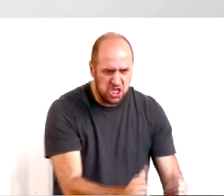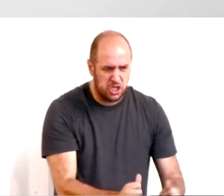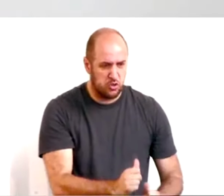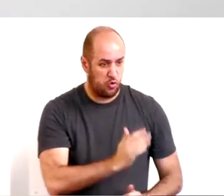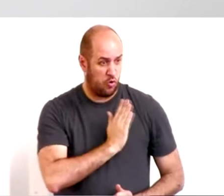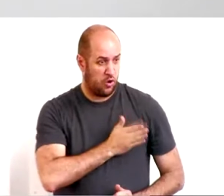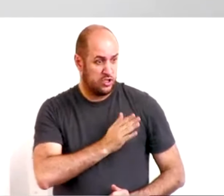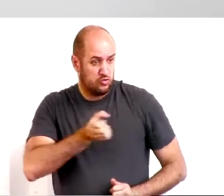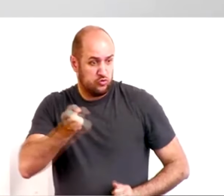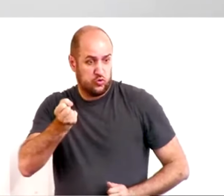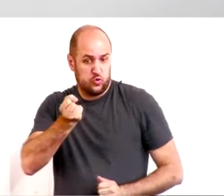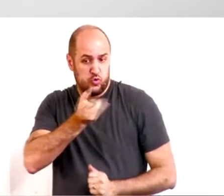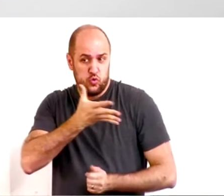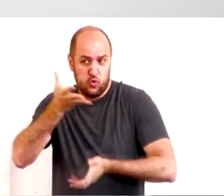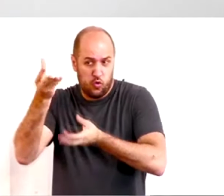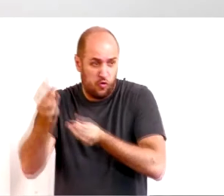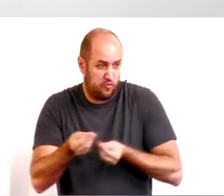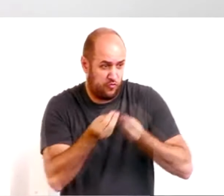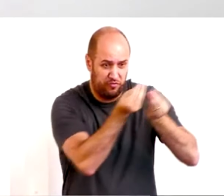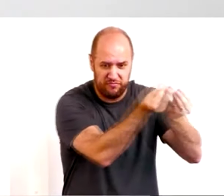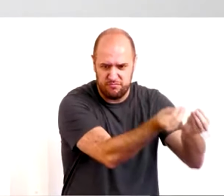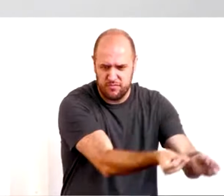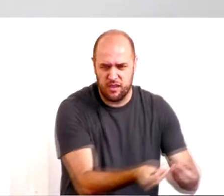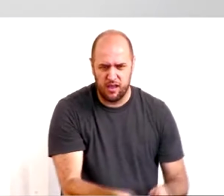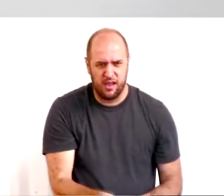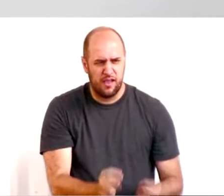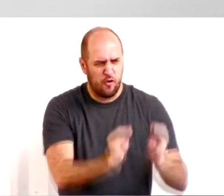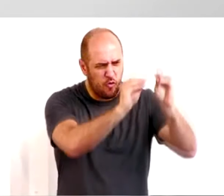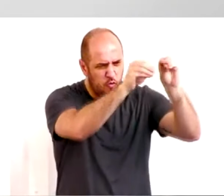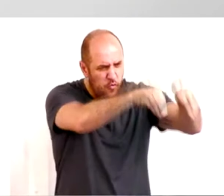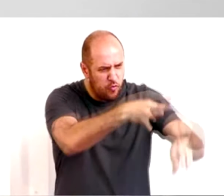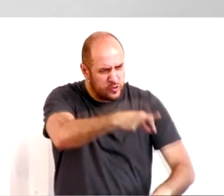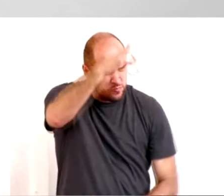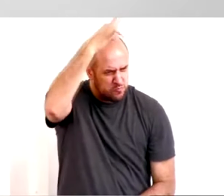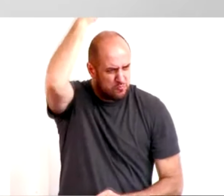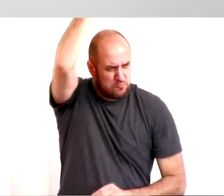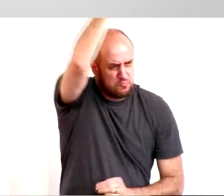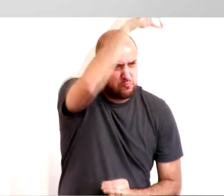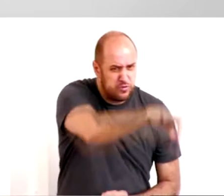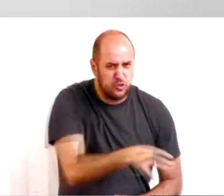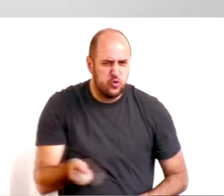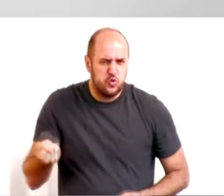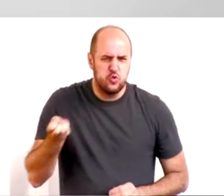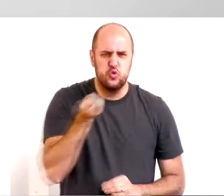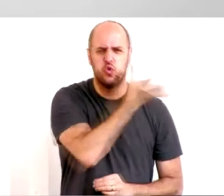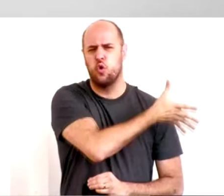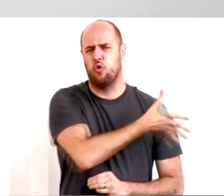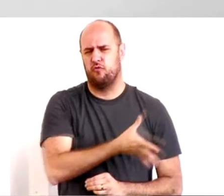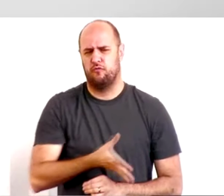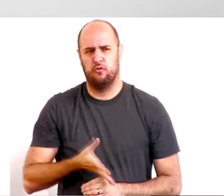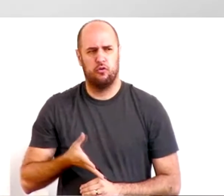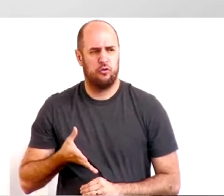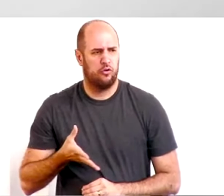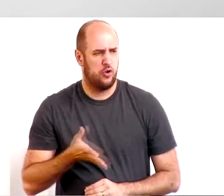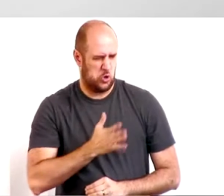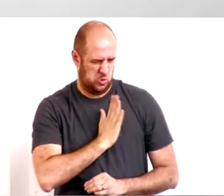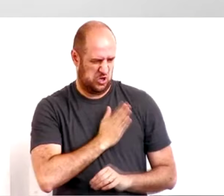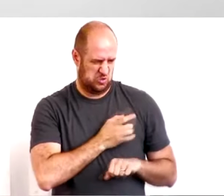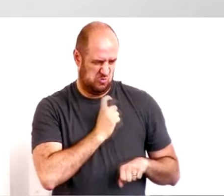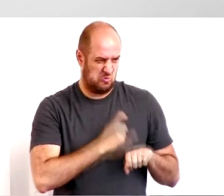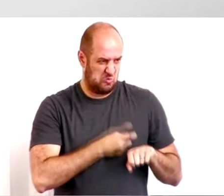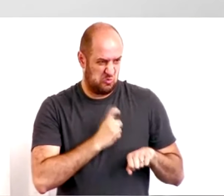coração novo e porei dentro de vocês um espírito novo. Tirarei de vocês o coração de